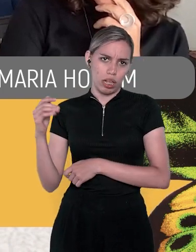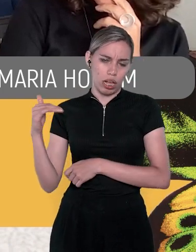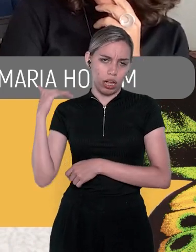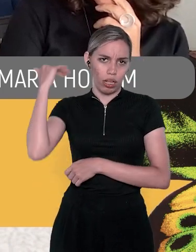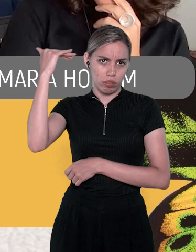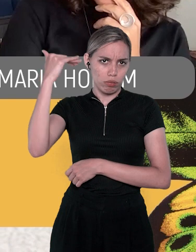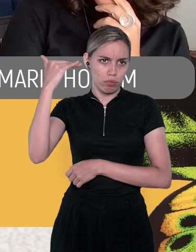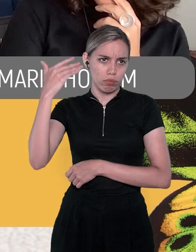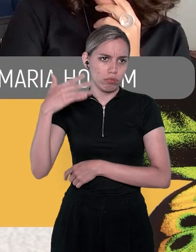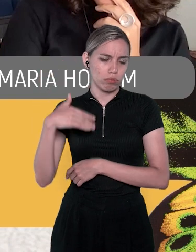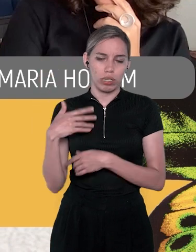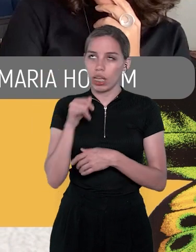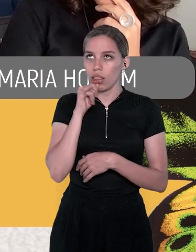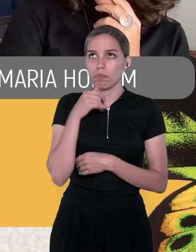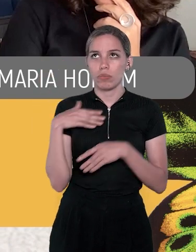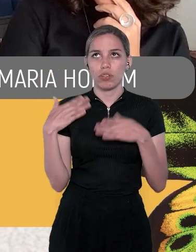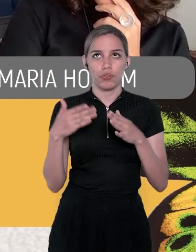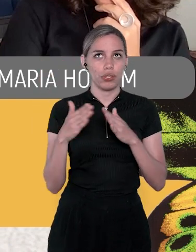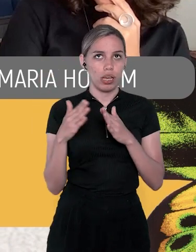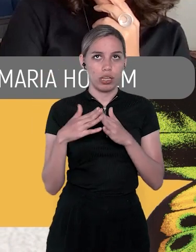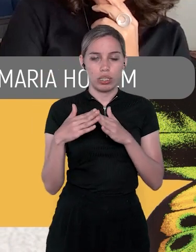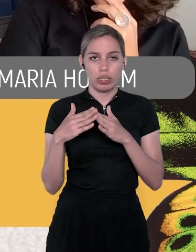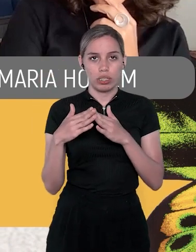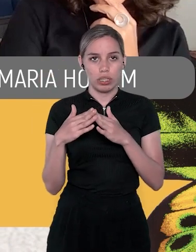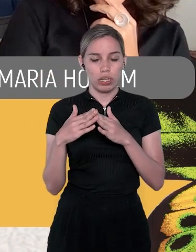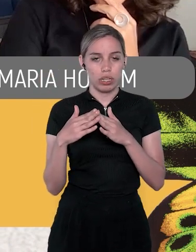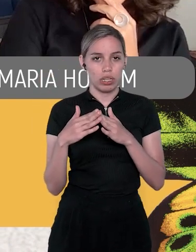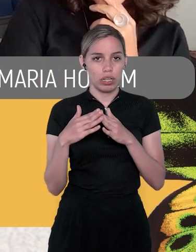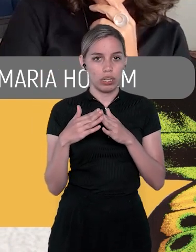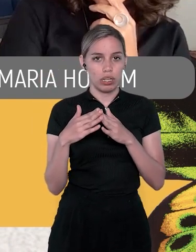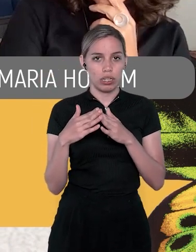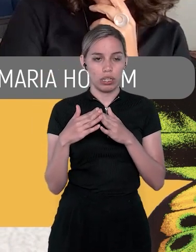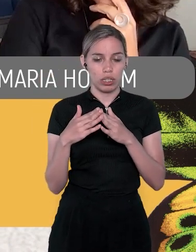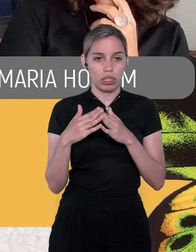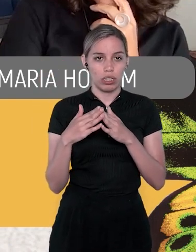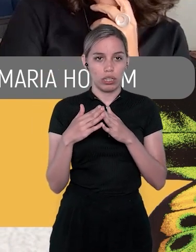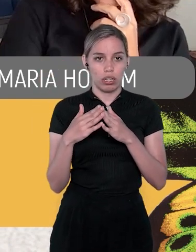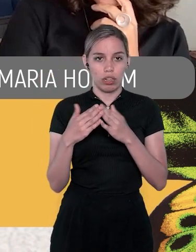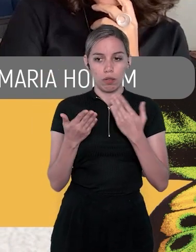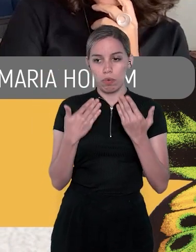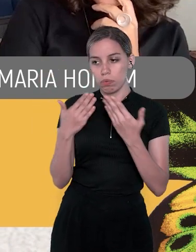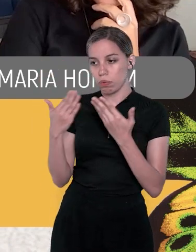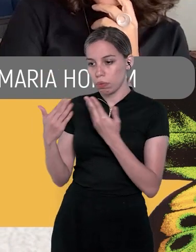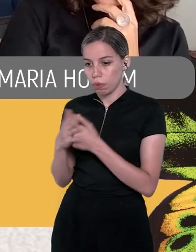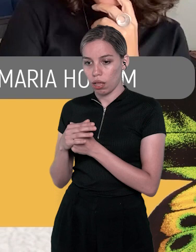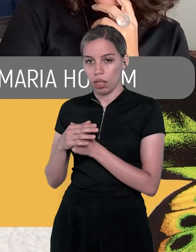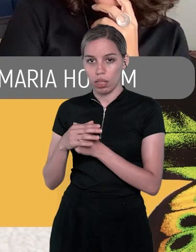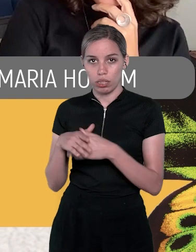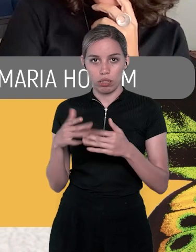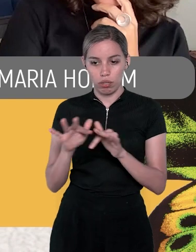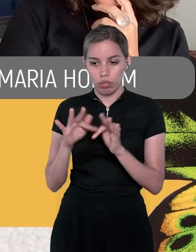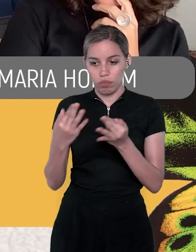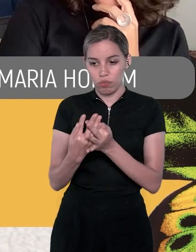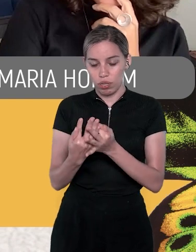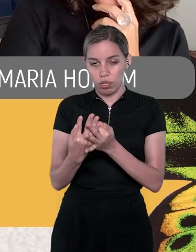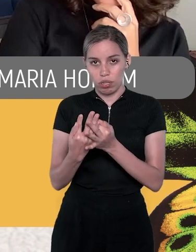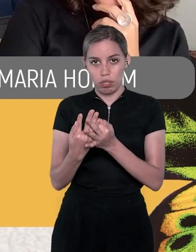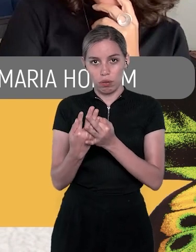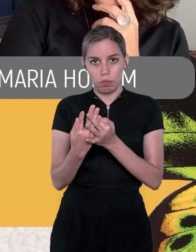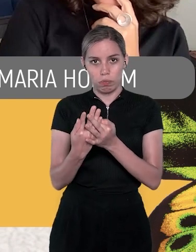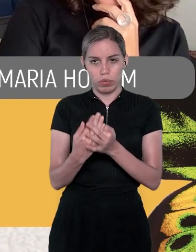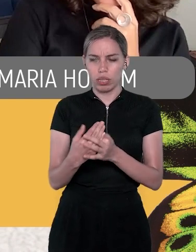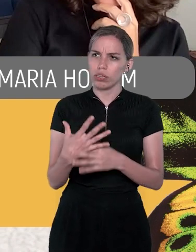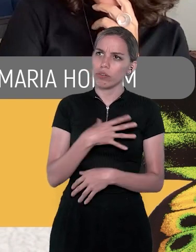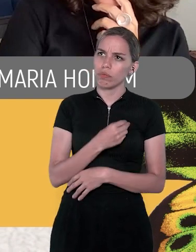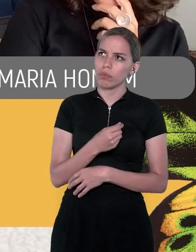de repente, chega em casa, interfere com os filhos tomam atitudes induzidos pela